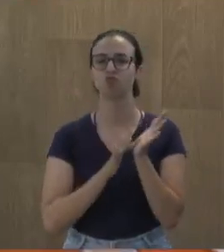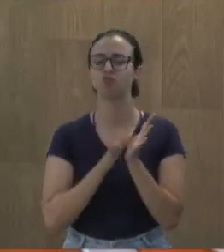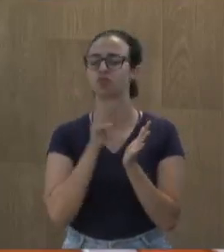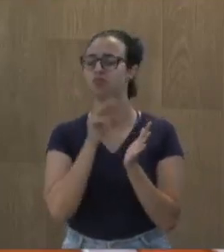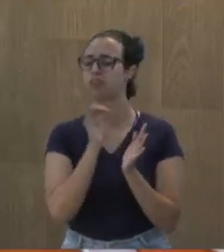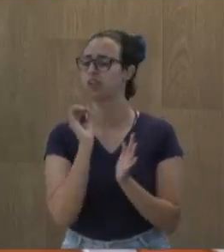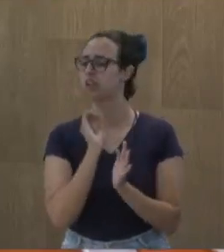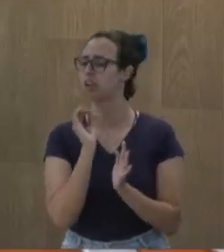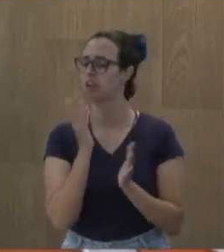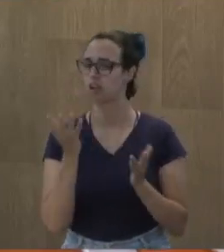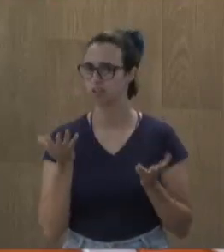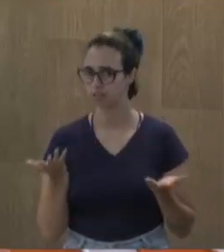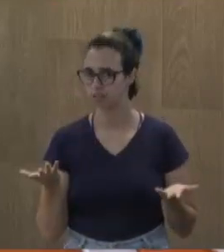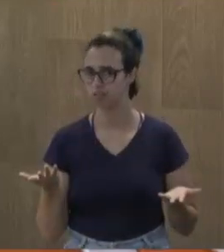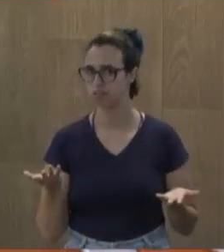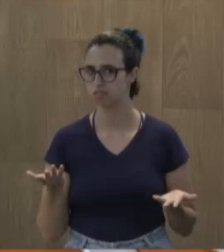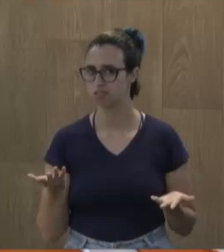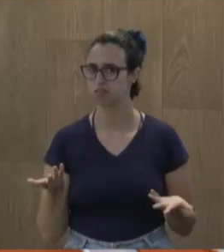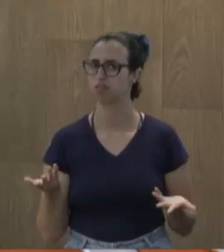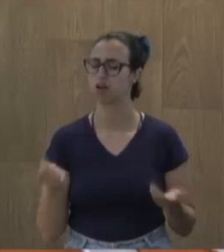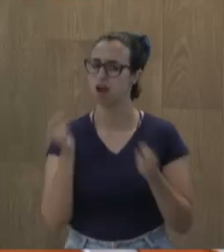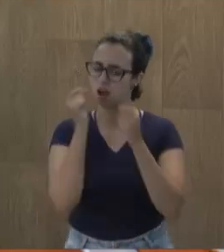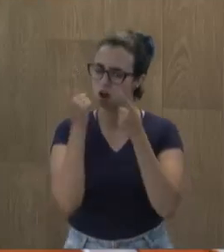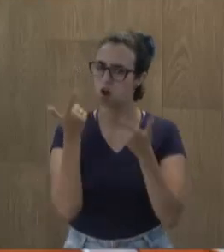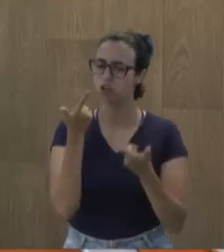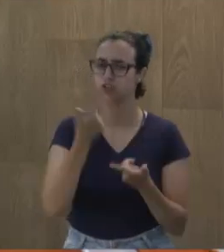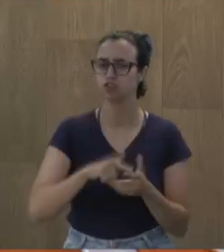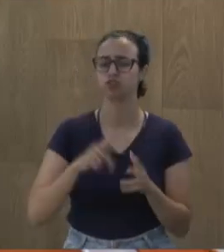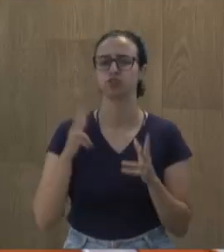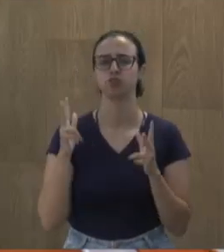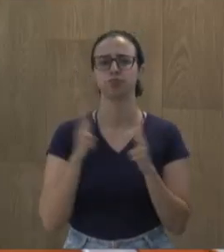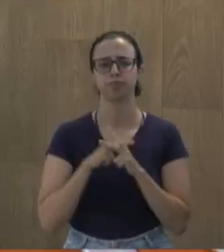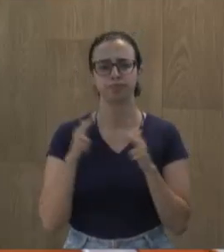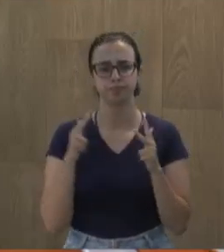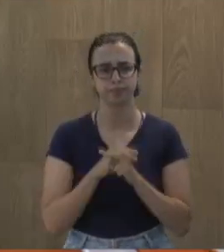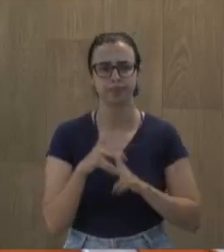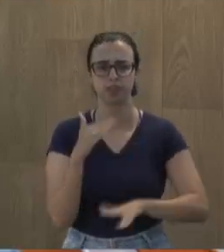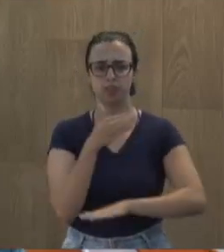teve mais briga esse final de semana na rua